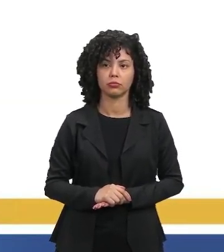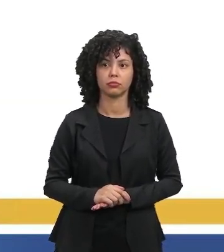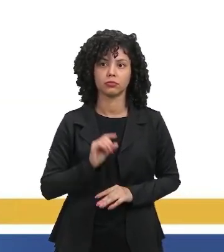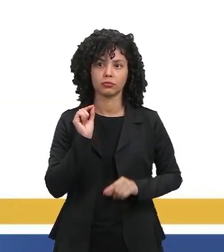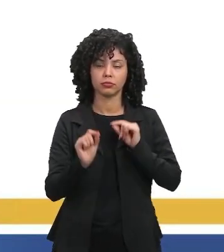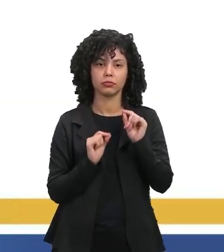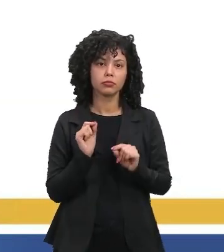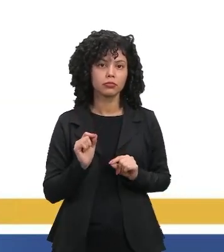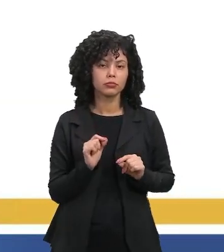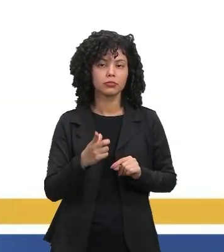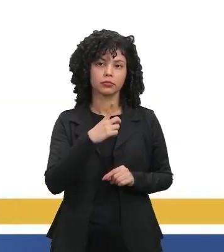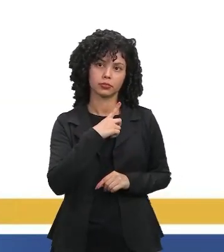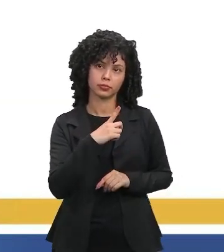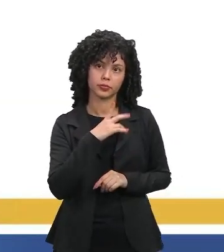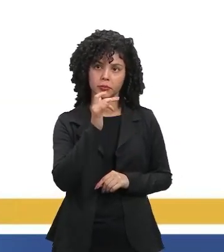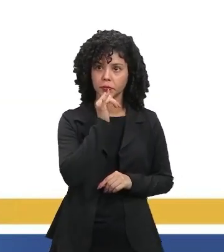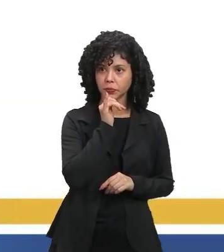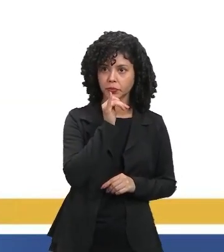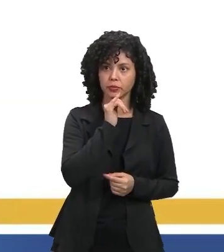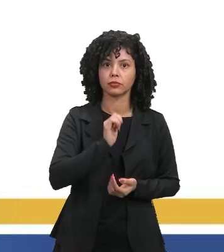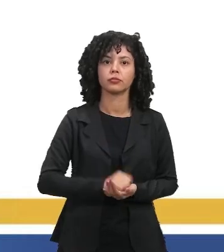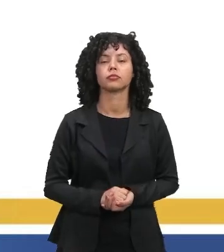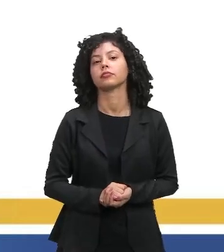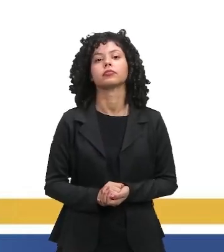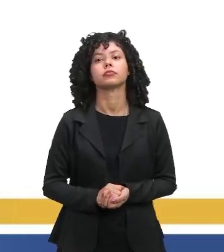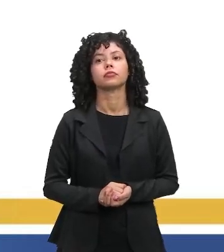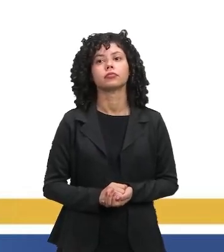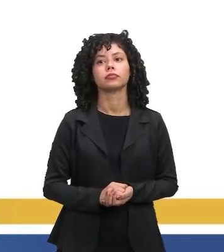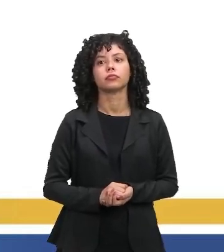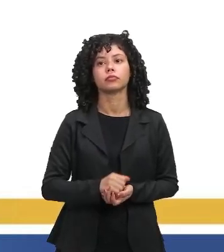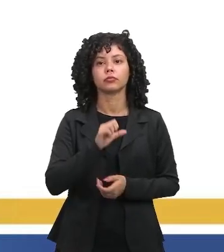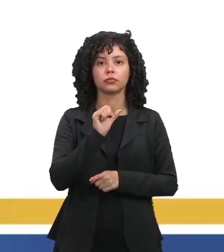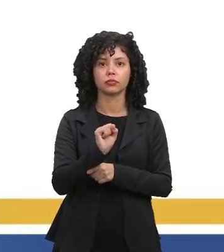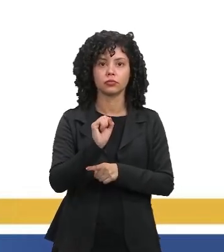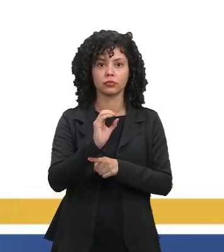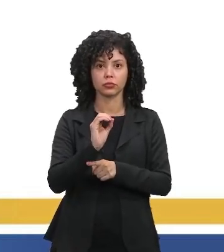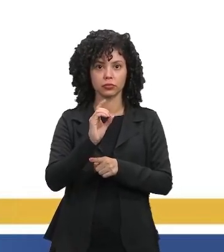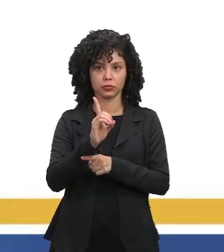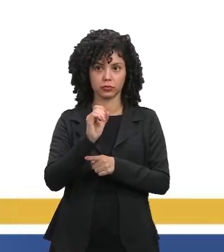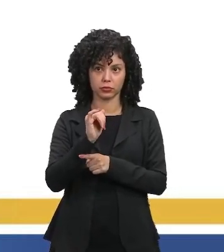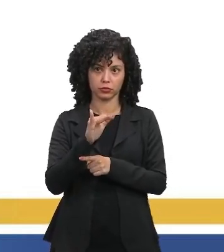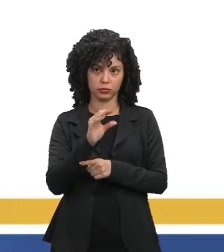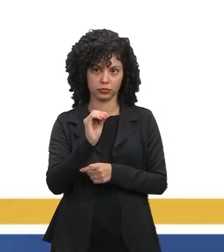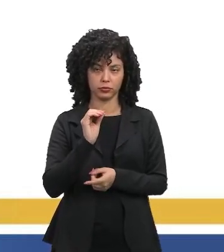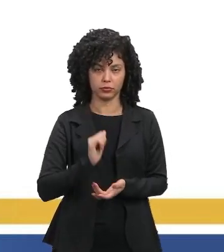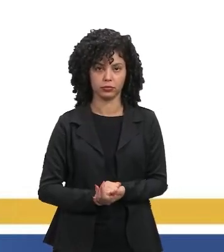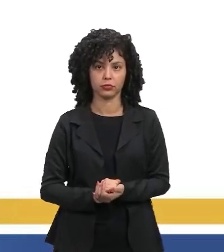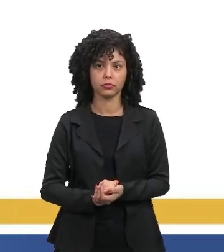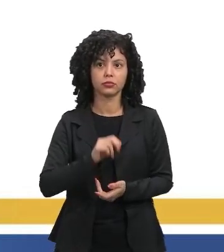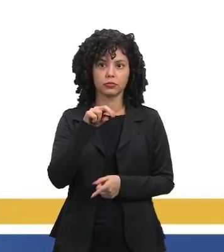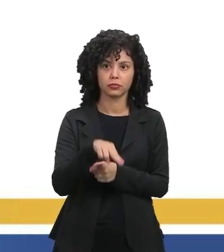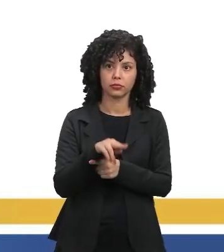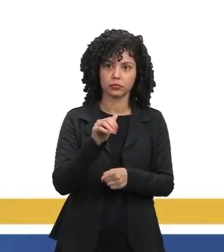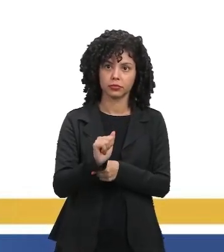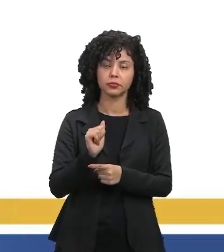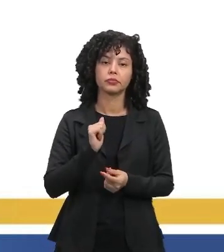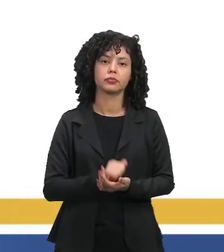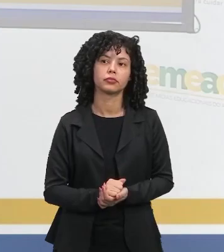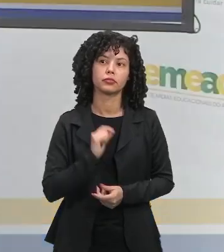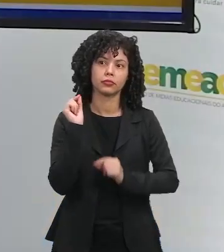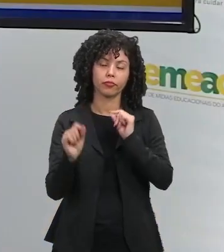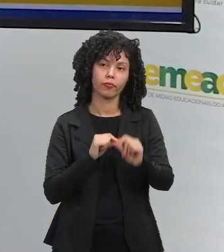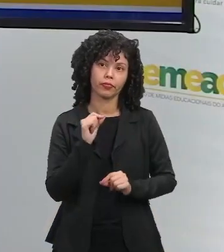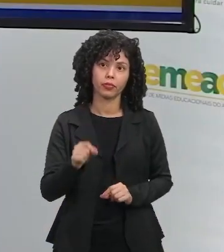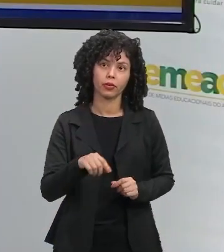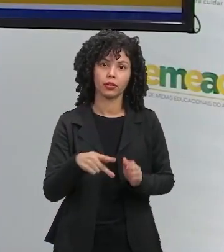Então, vamos lá para um exemplo de cátion. Aqui nós temos o sódio, representado por Na. Ah, professor, mas o sódio não